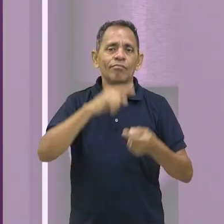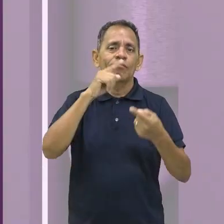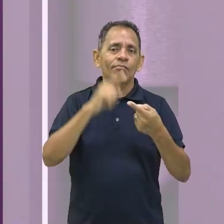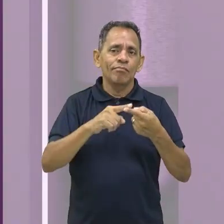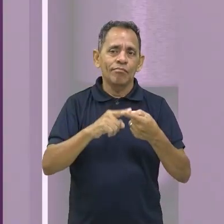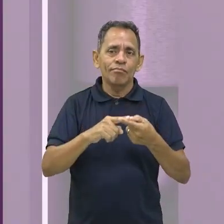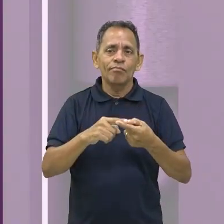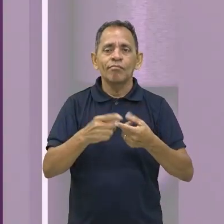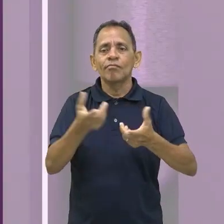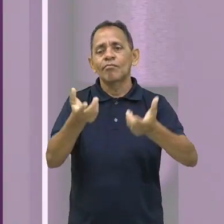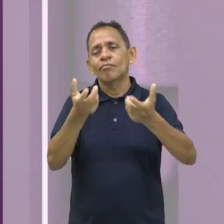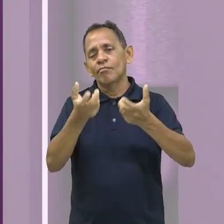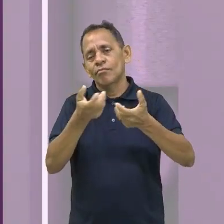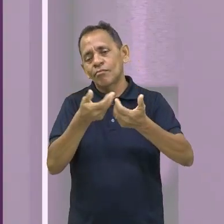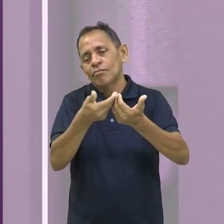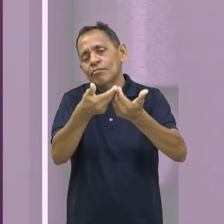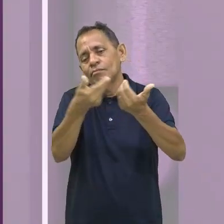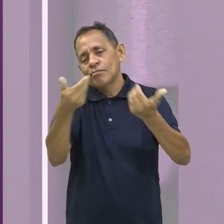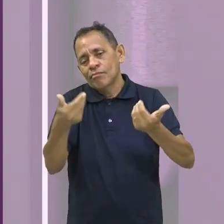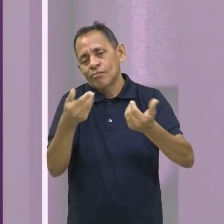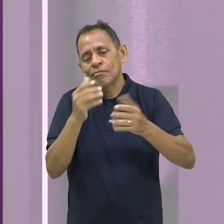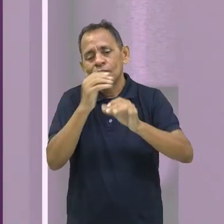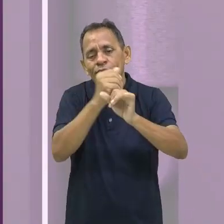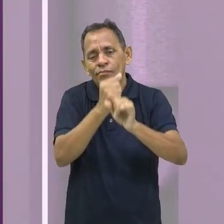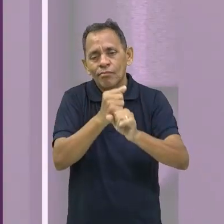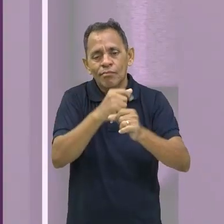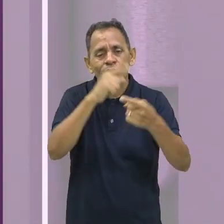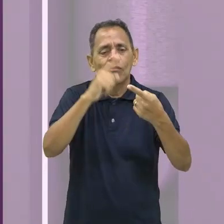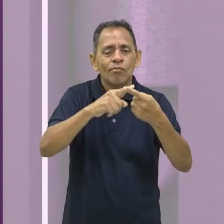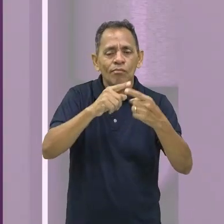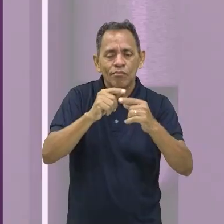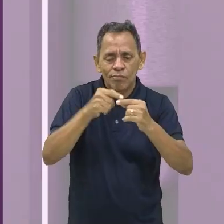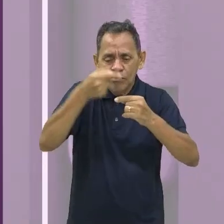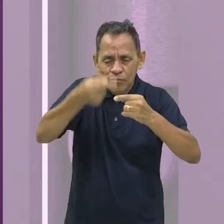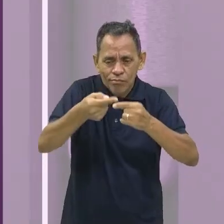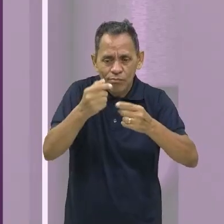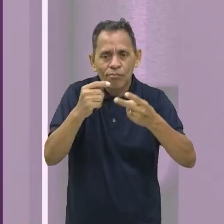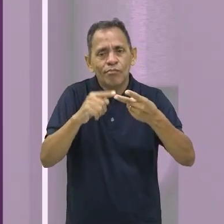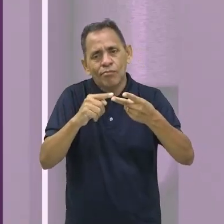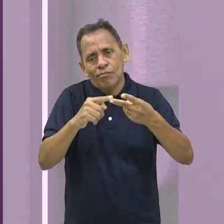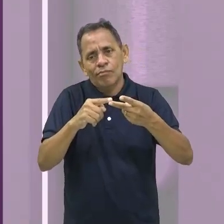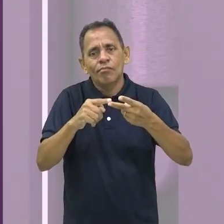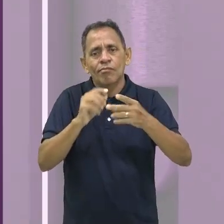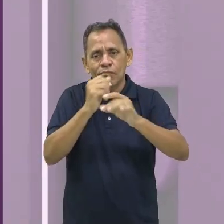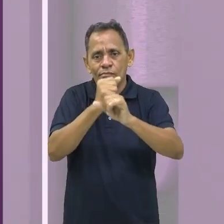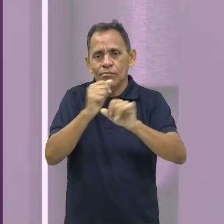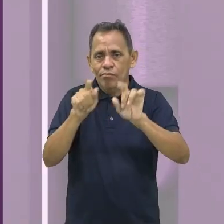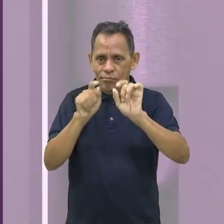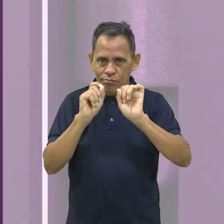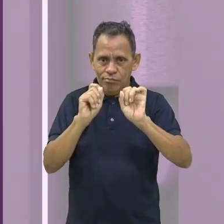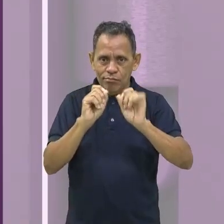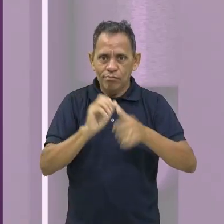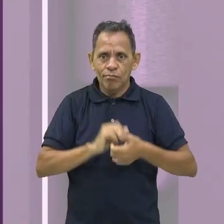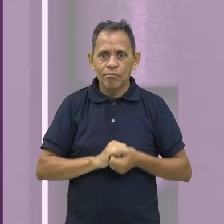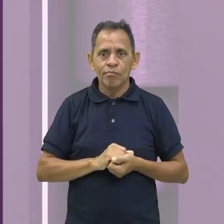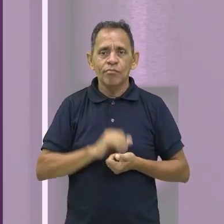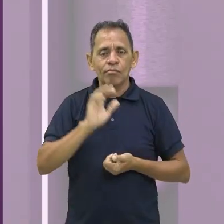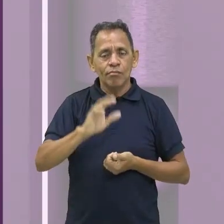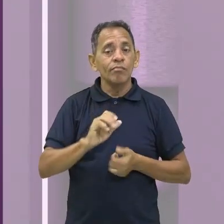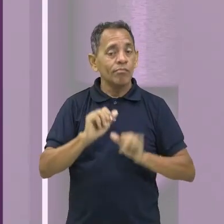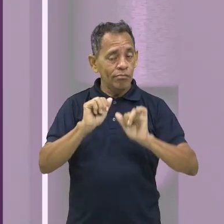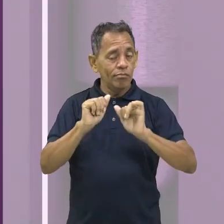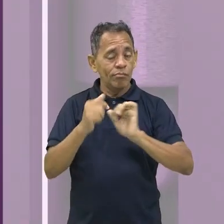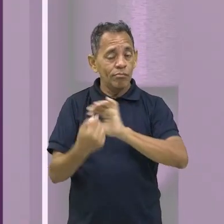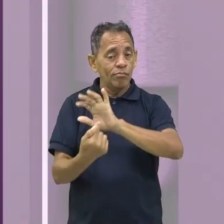quero calcular separadamente. Ah, meu professor, eu não fico essa discussão, né? Mas eu estou mostrando aqui uma maneira de você